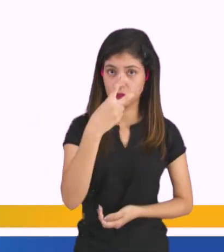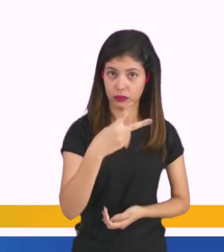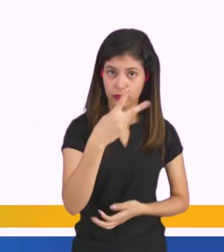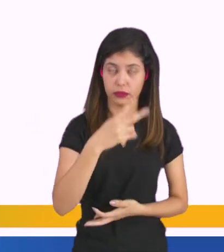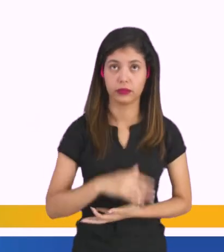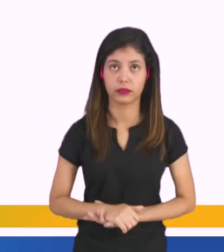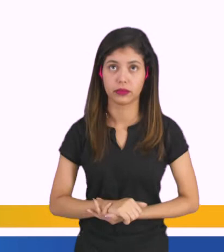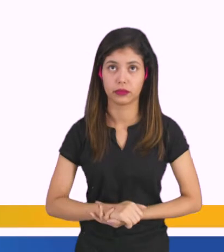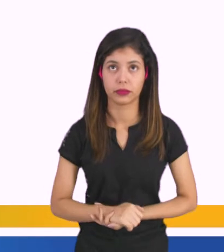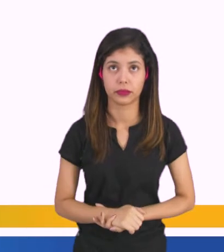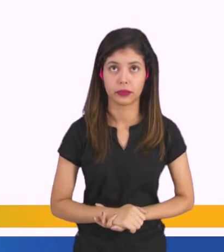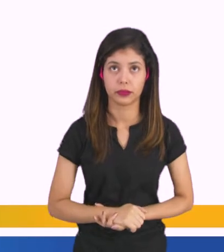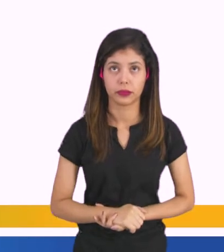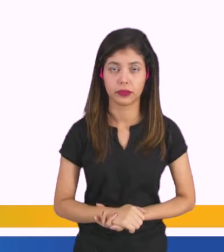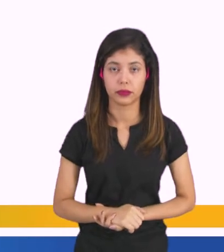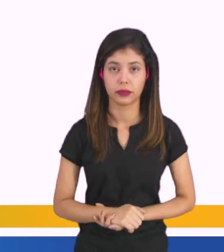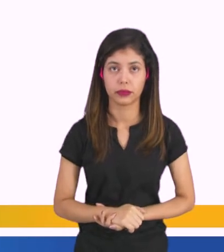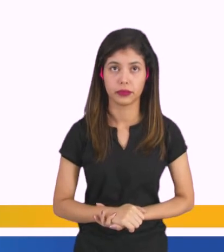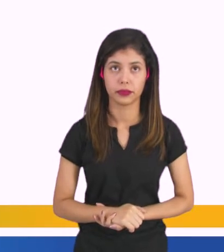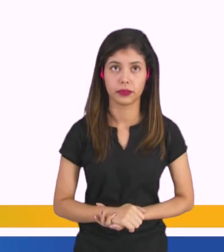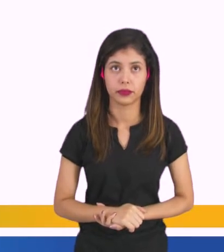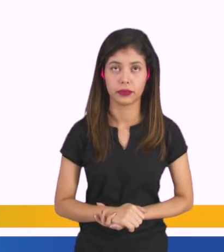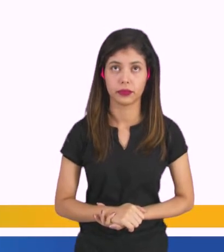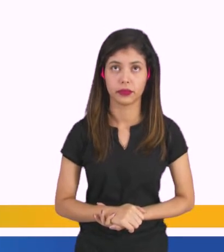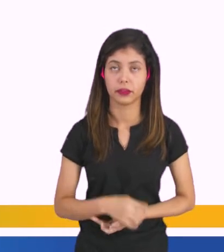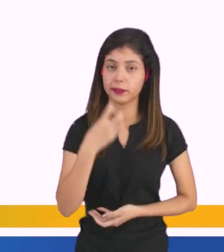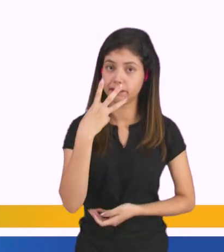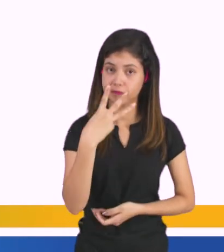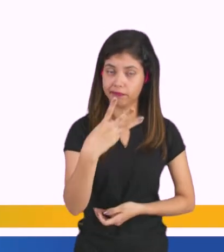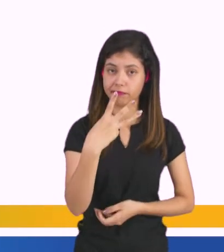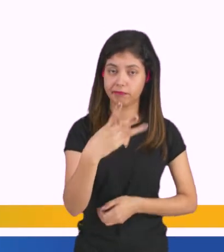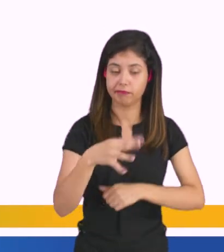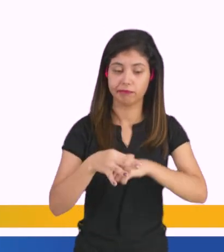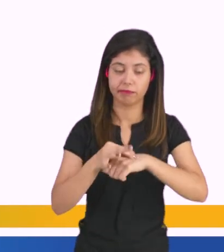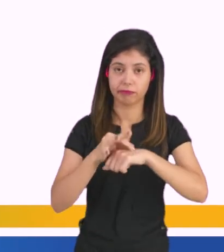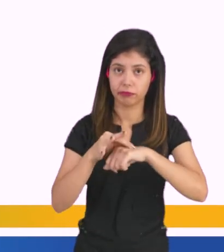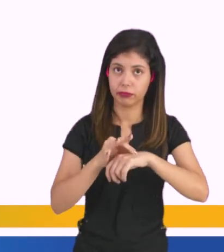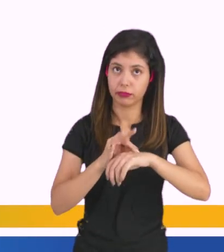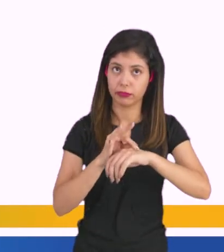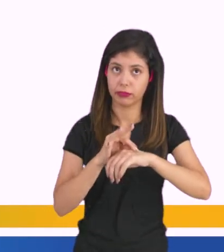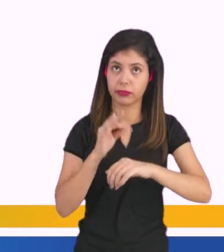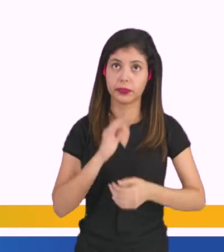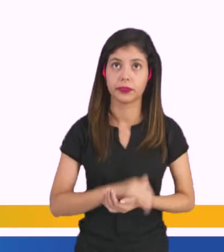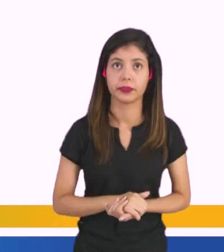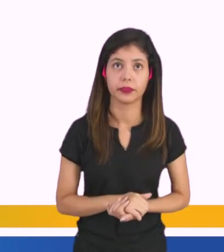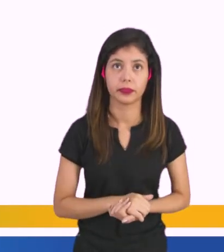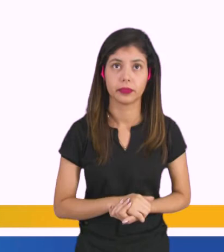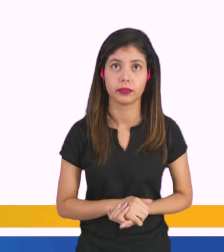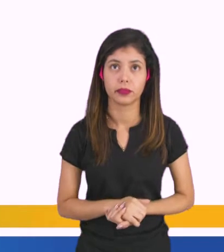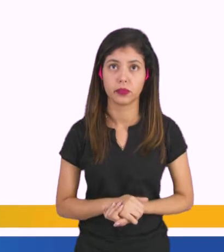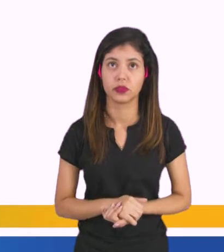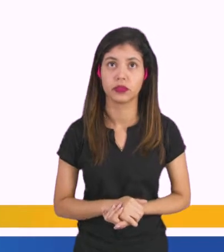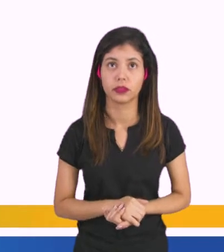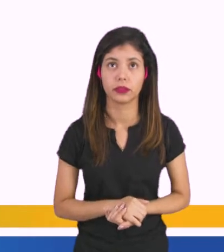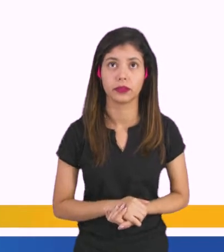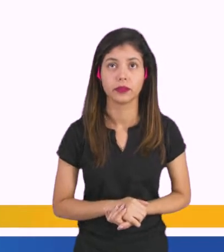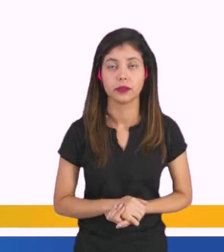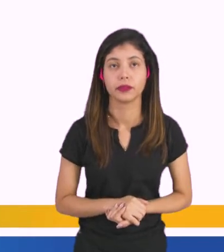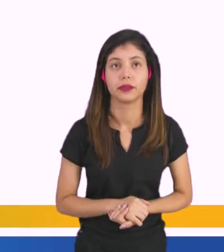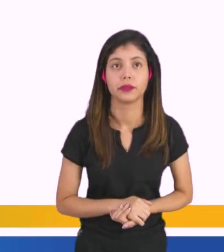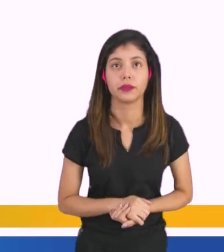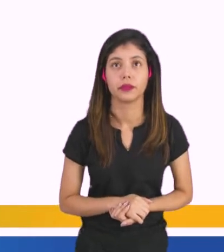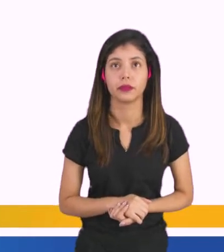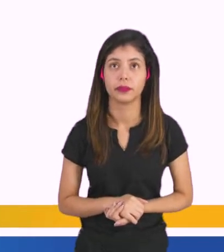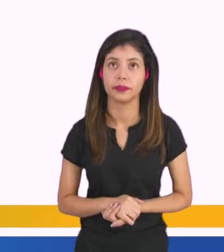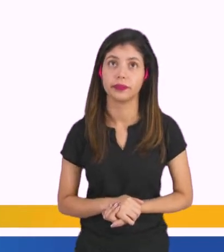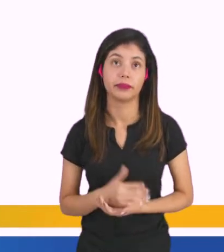2. A carne nós temos 3 possibilidades, que é a vegetariana, bovino e frango. Então